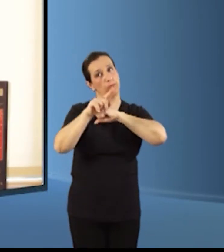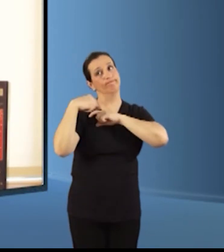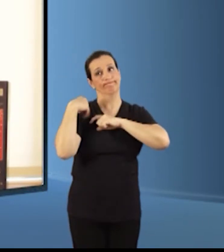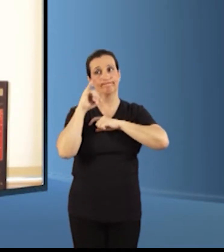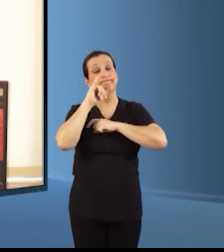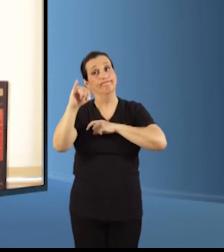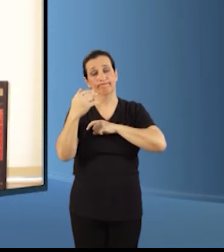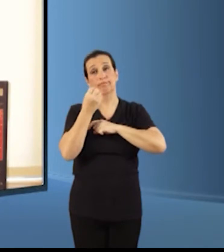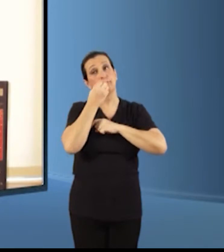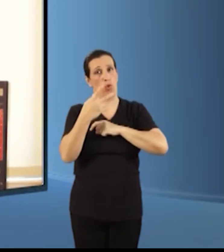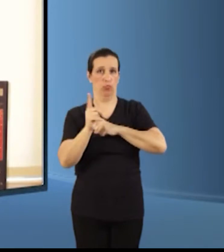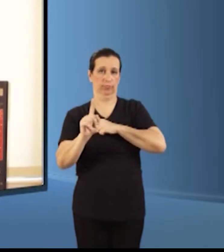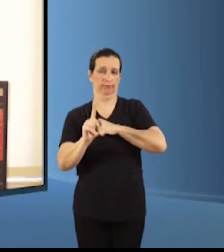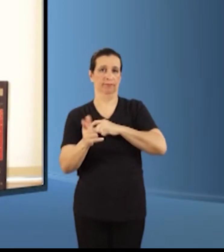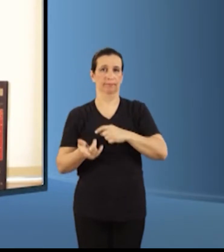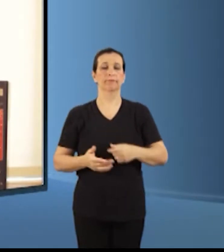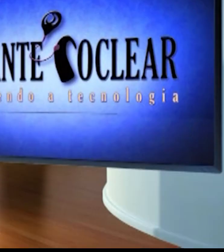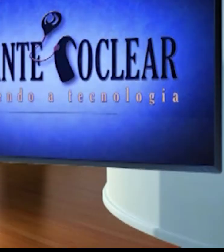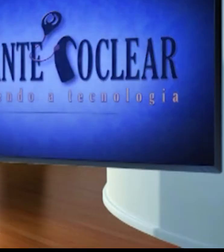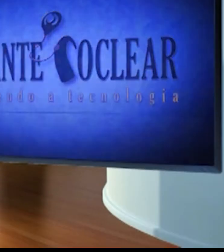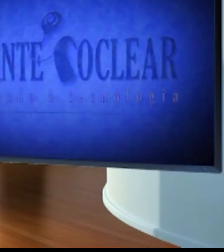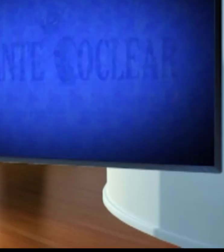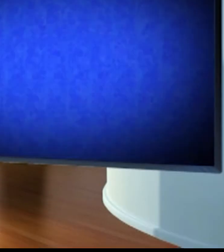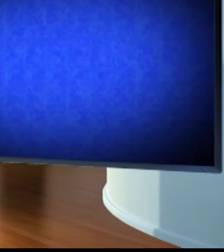profundidades, nós não recomendamos.